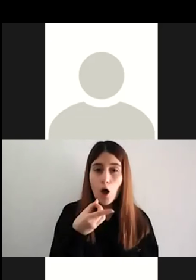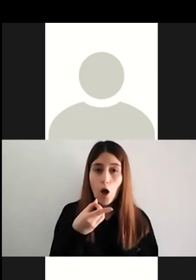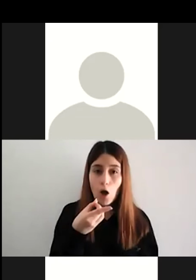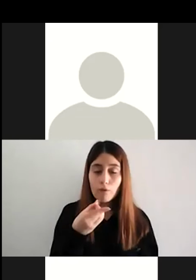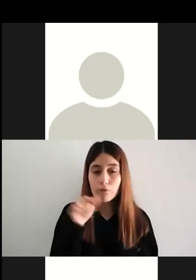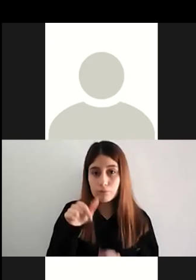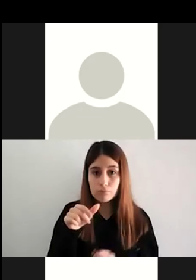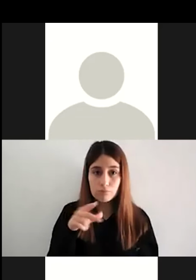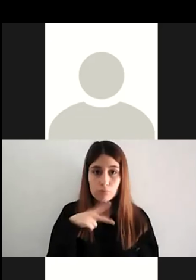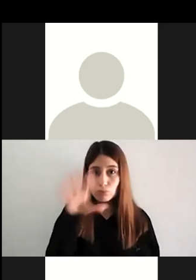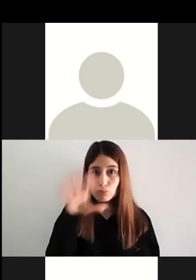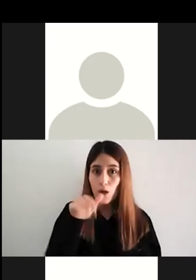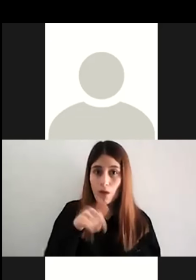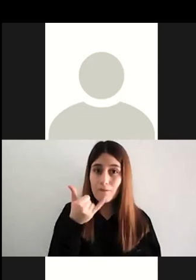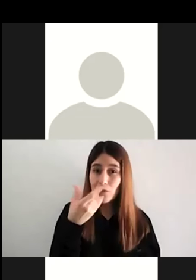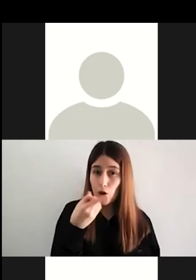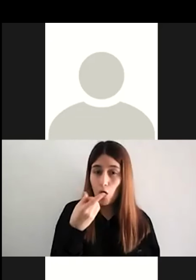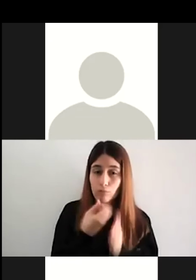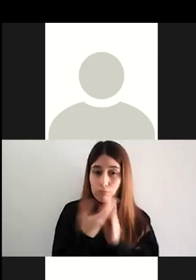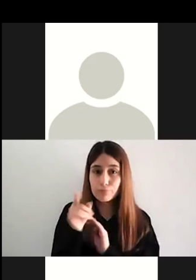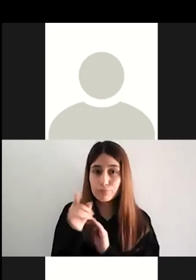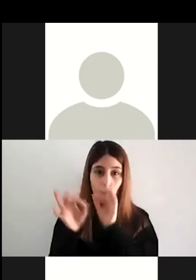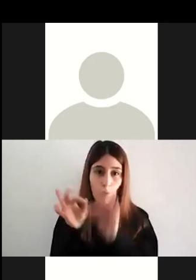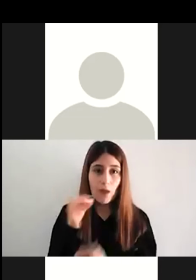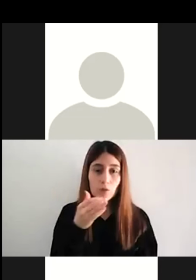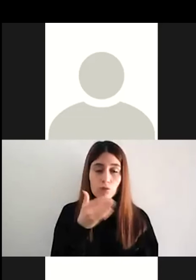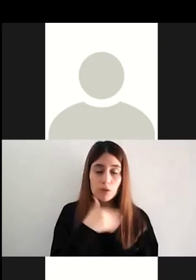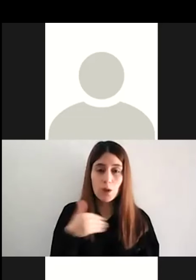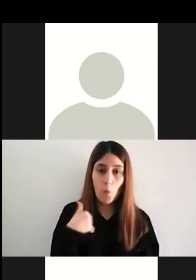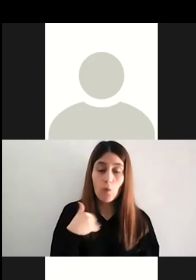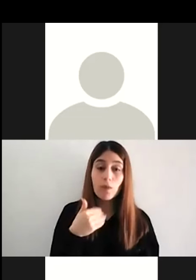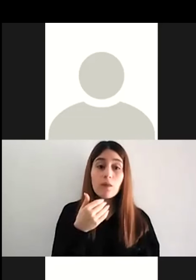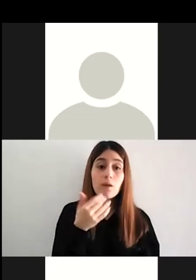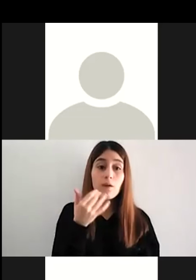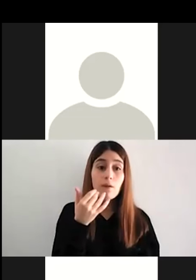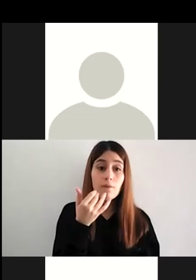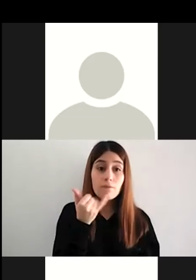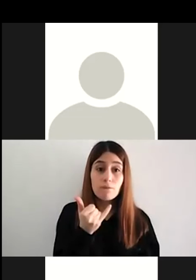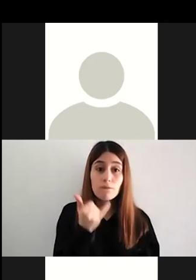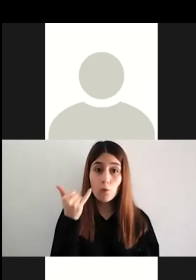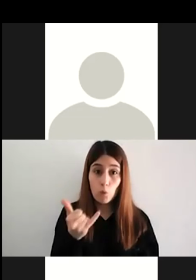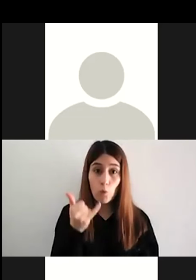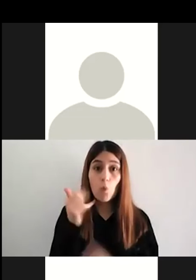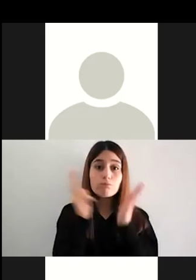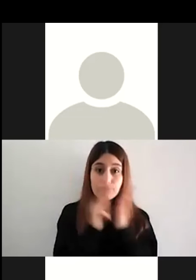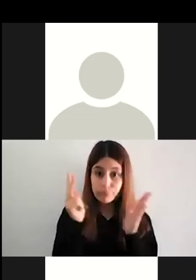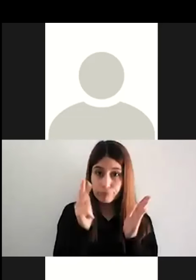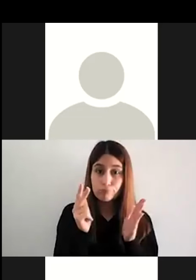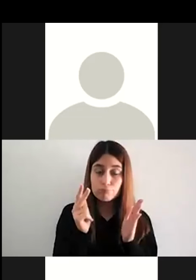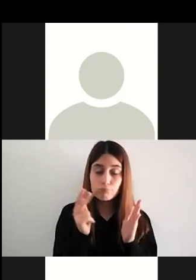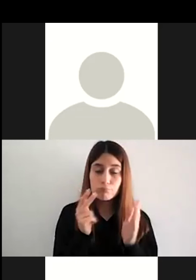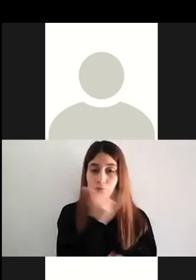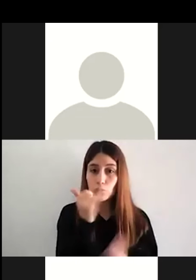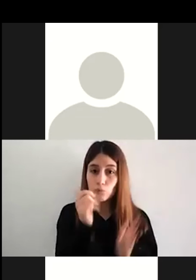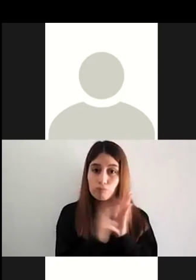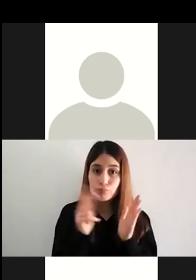prestadores nacionais. 22 dessas candidaturas foram aprovadas numa primeira fase, ou seja,